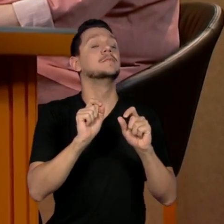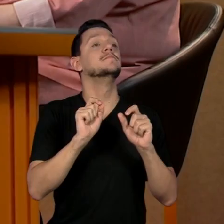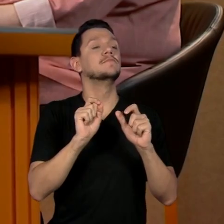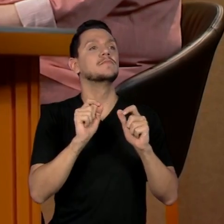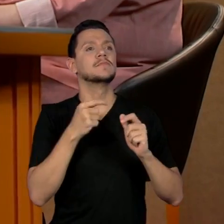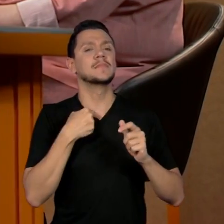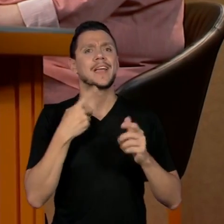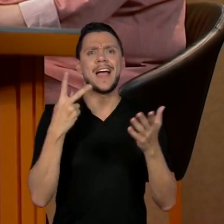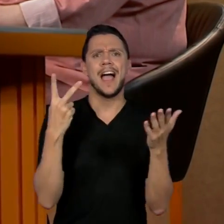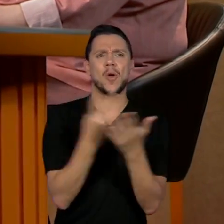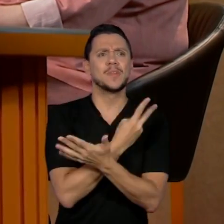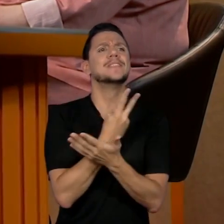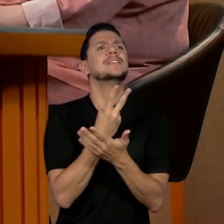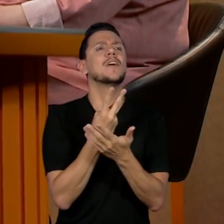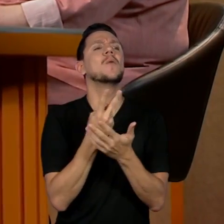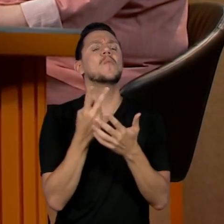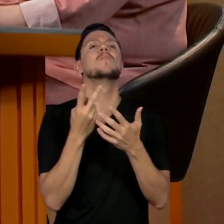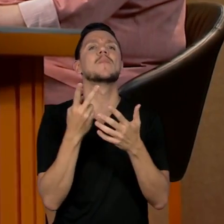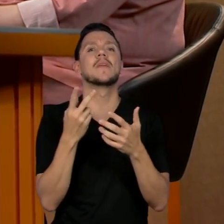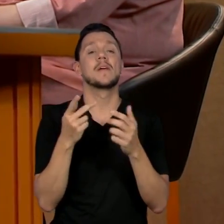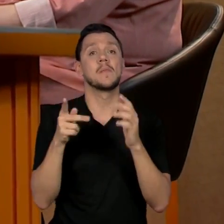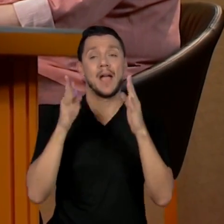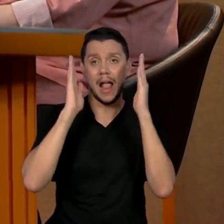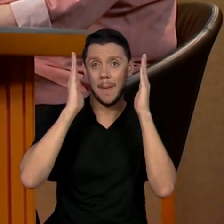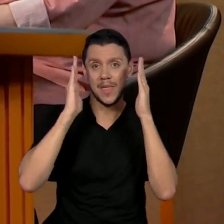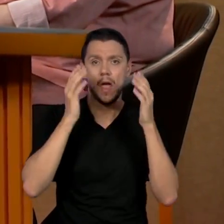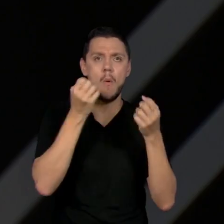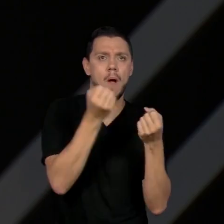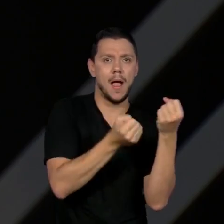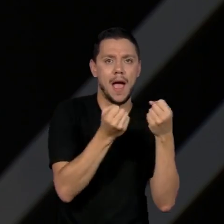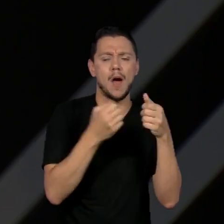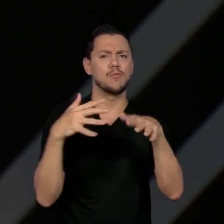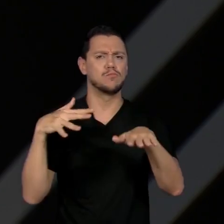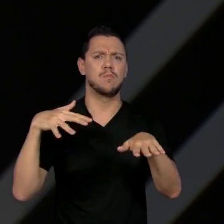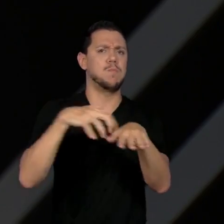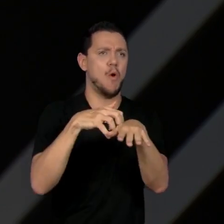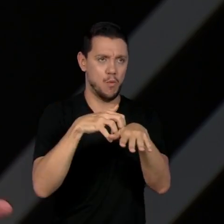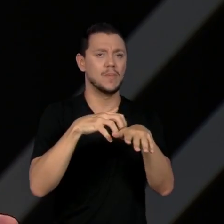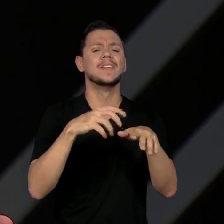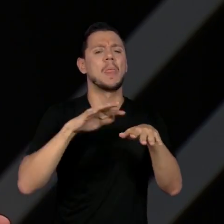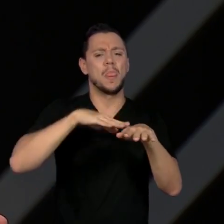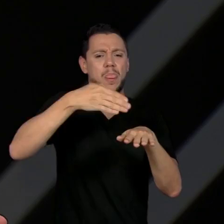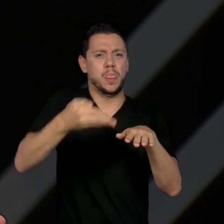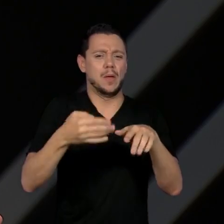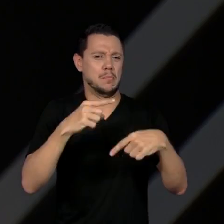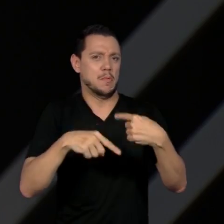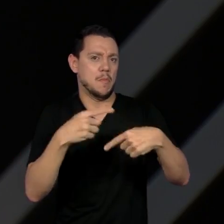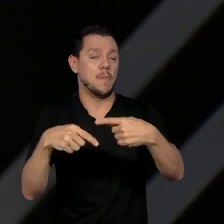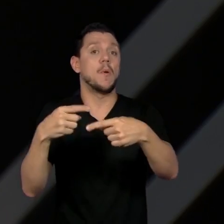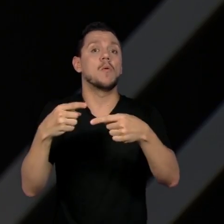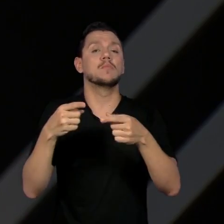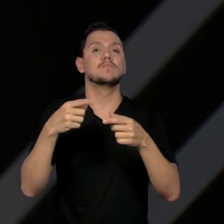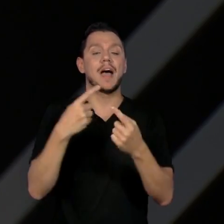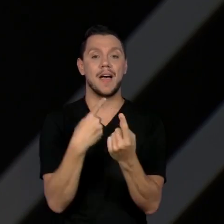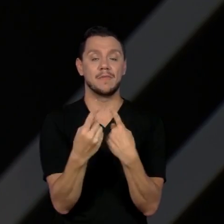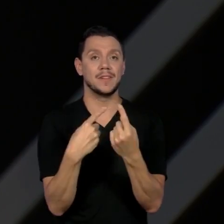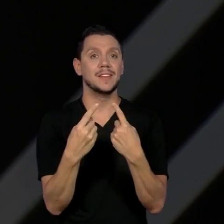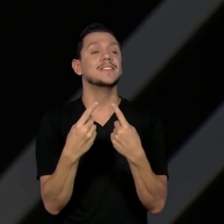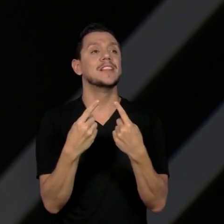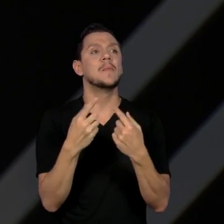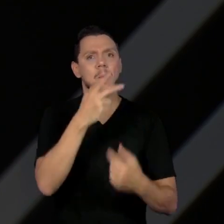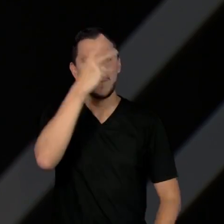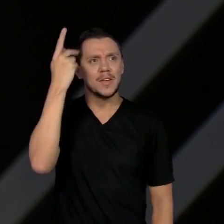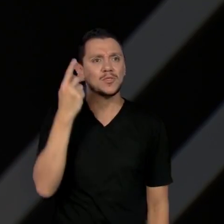Houve um acidente de carro, um caminhão, que capotou na estrada e faleceram